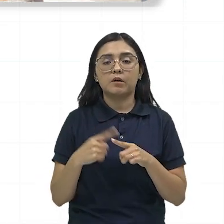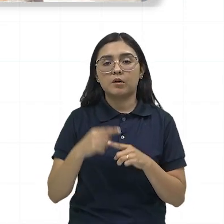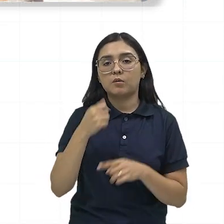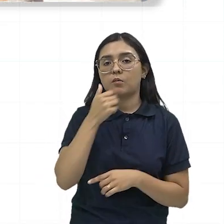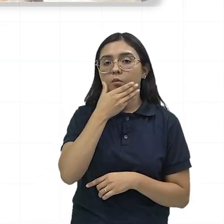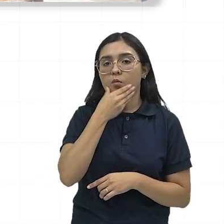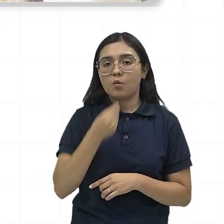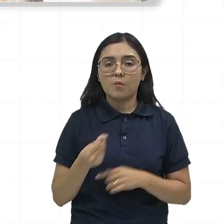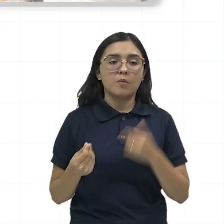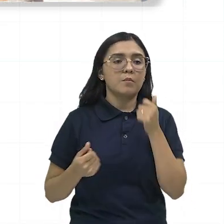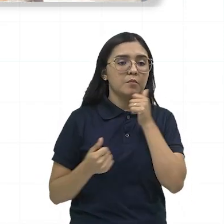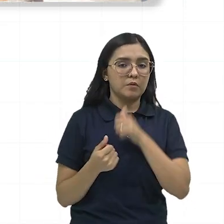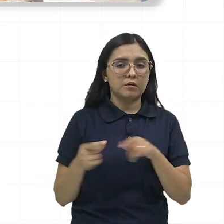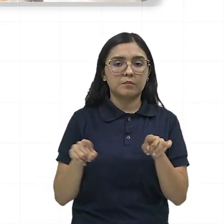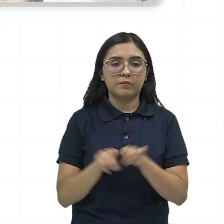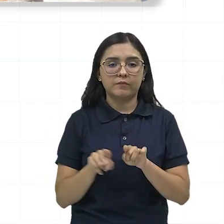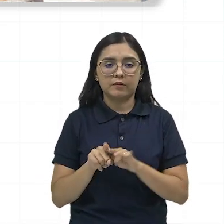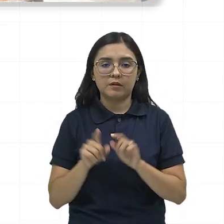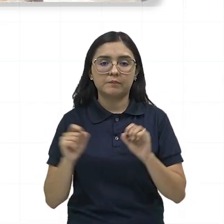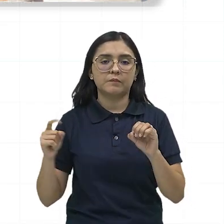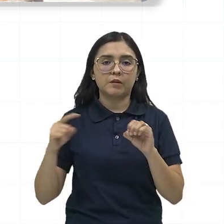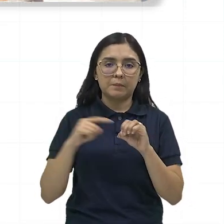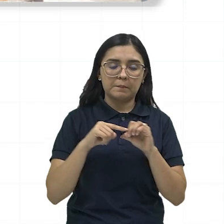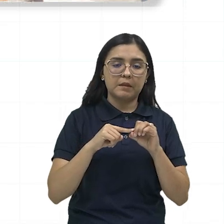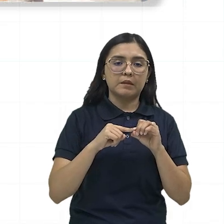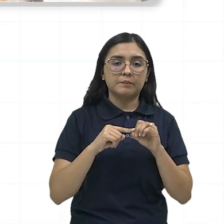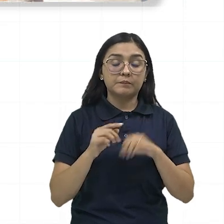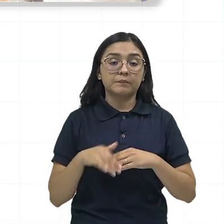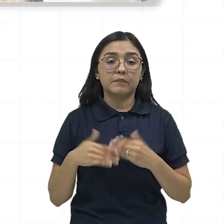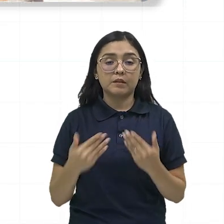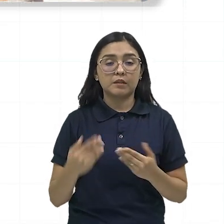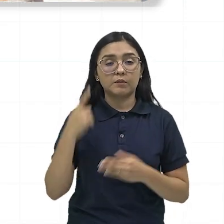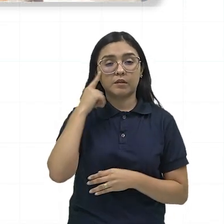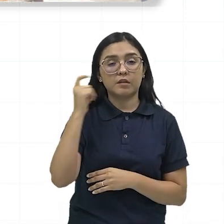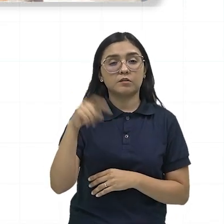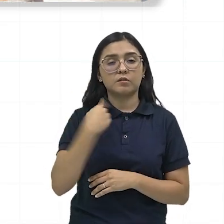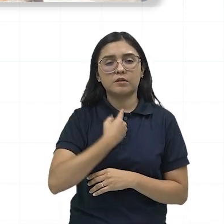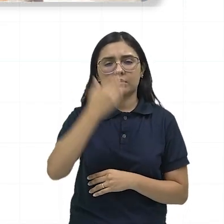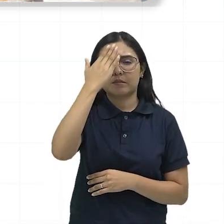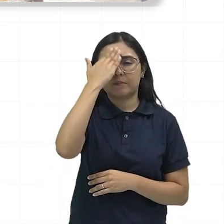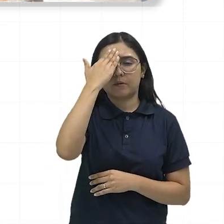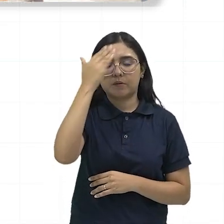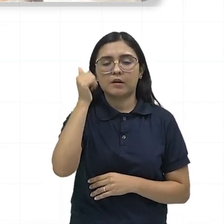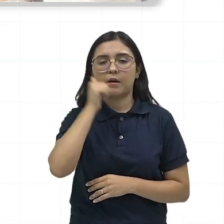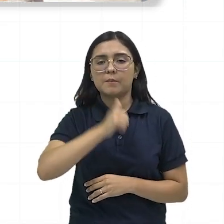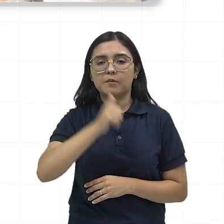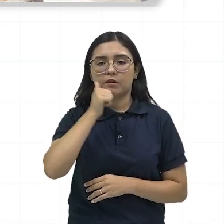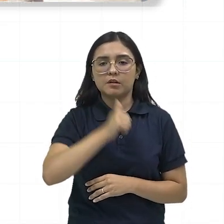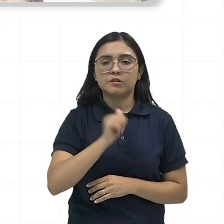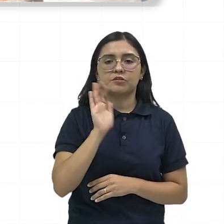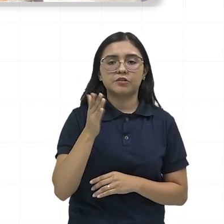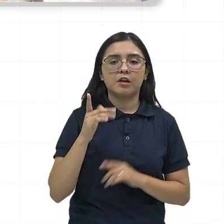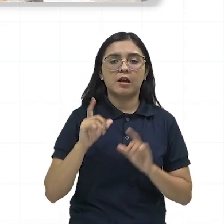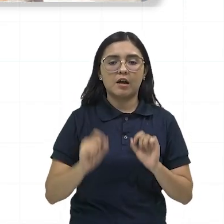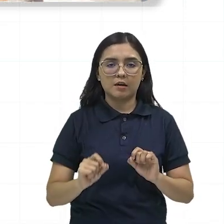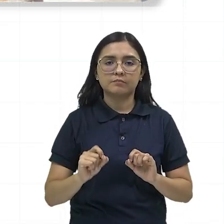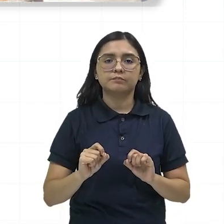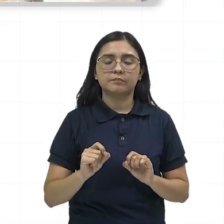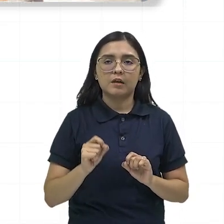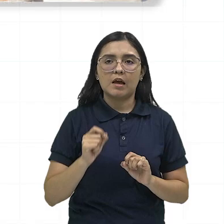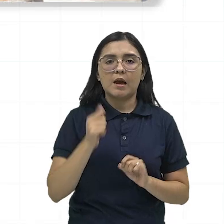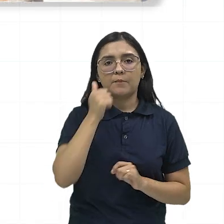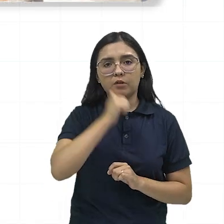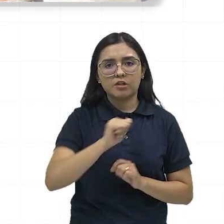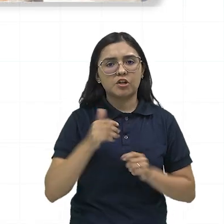contas, ambos vão gerar gametas, tá? E algo interessante da gente saber é que as mulheres, elas já nascem com os seus